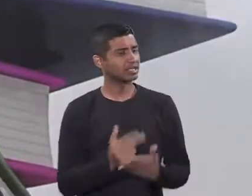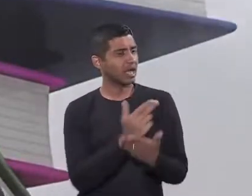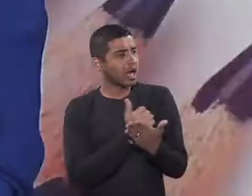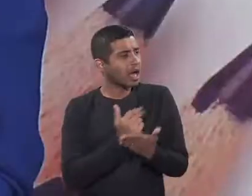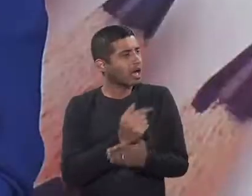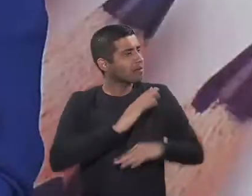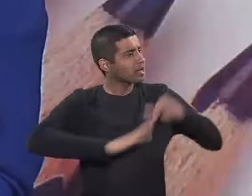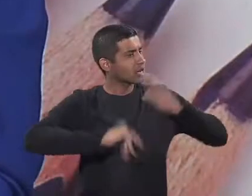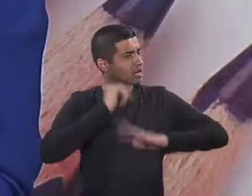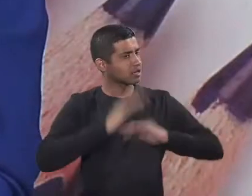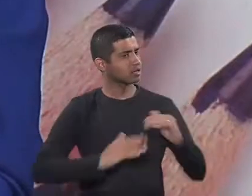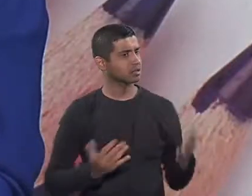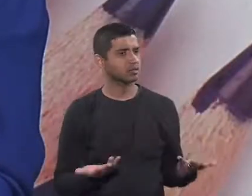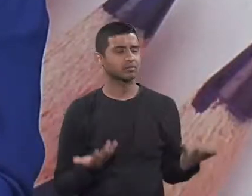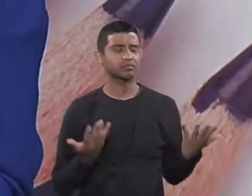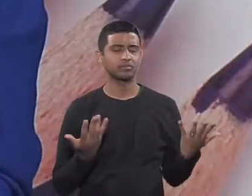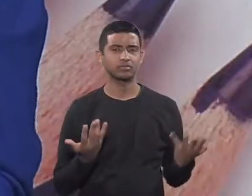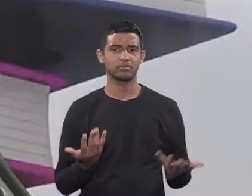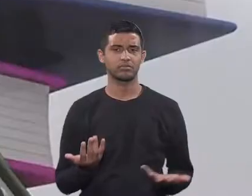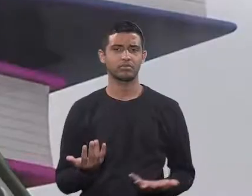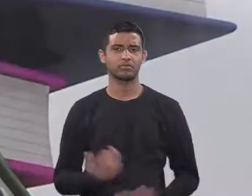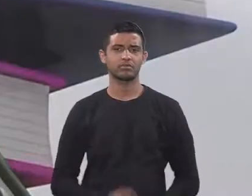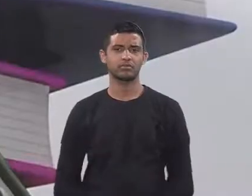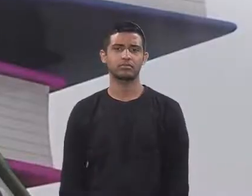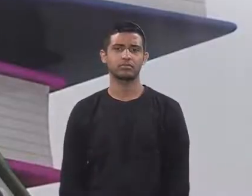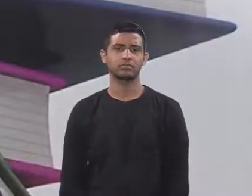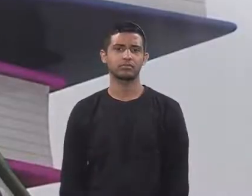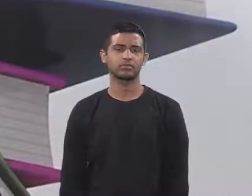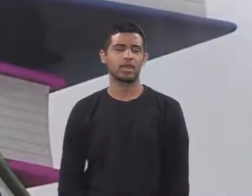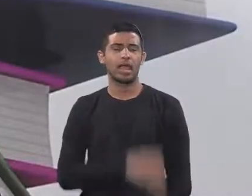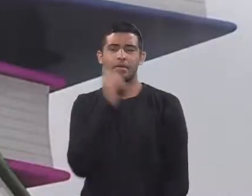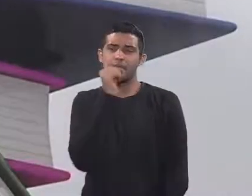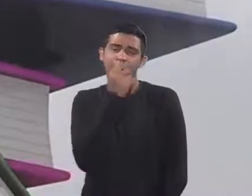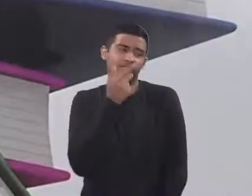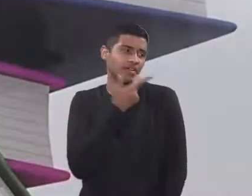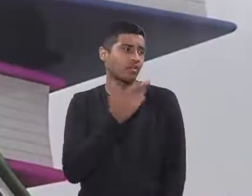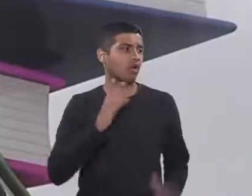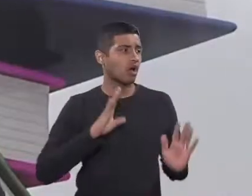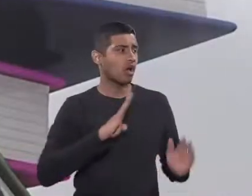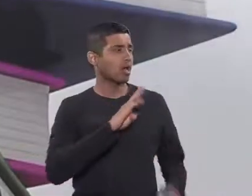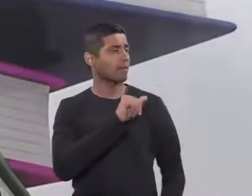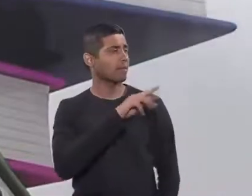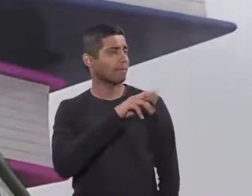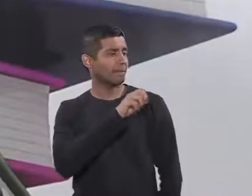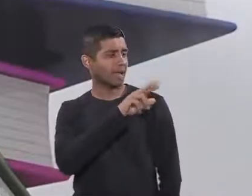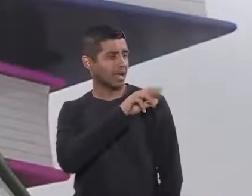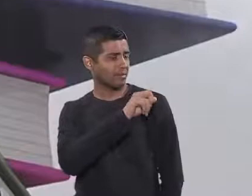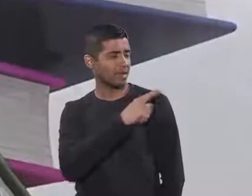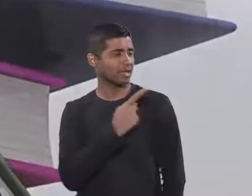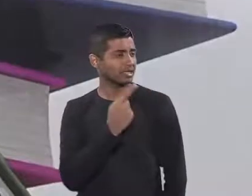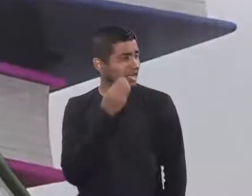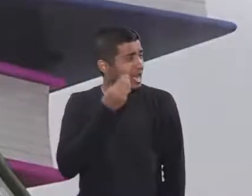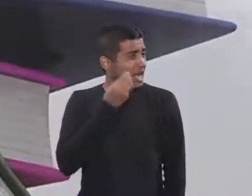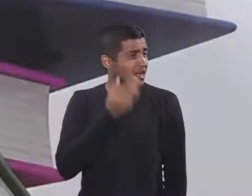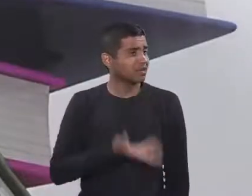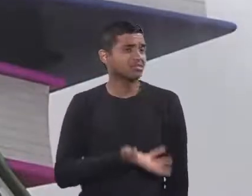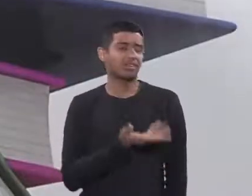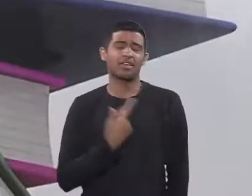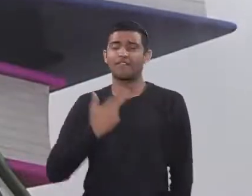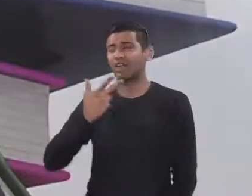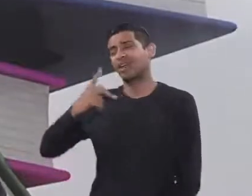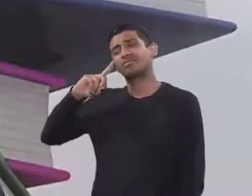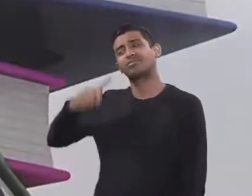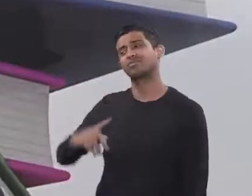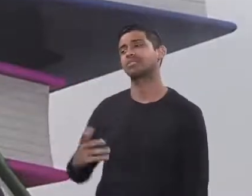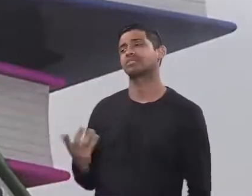Seu talento. Isso, seu talento. Olha. Então, e aí ela virou e falou assim, Bárbara, por que você não tenta? Aí eu não